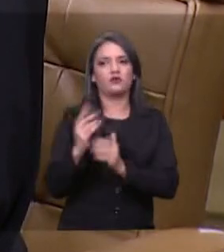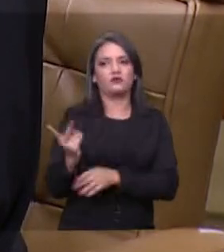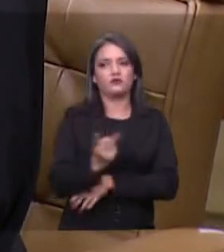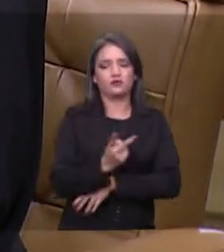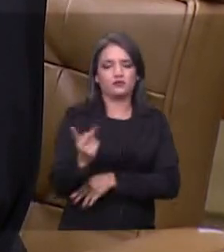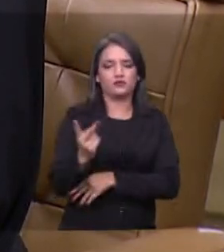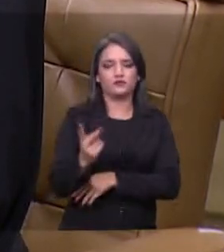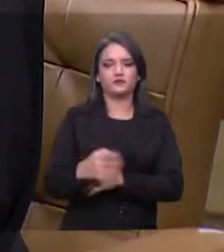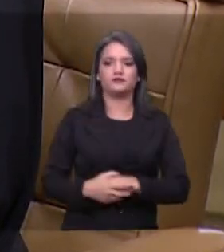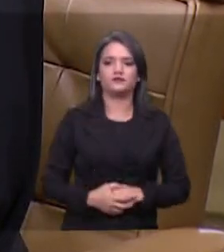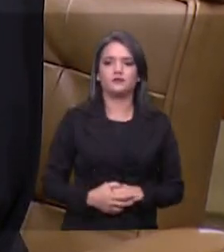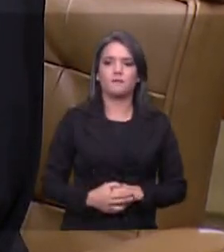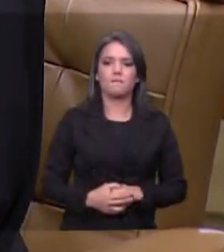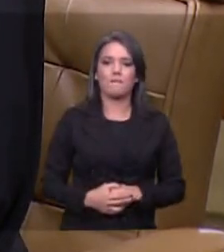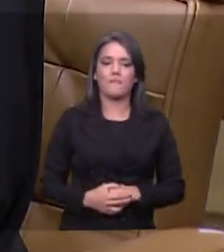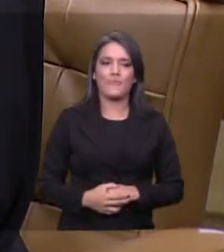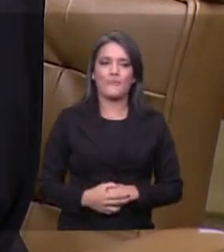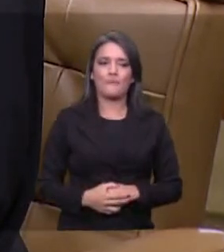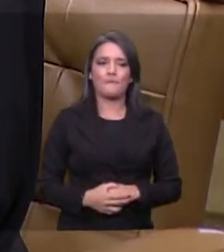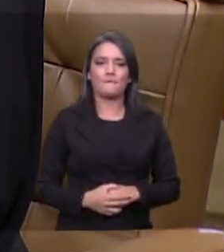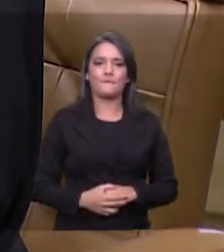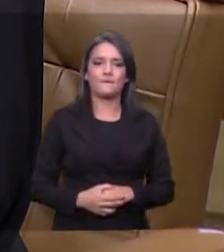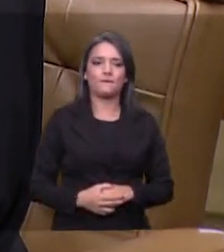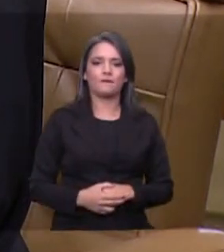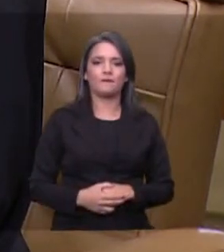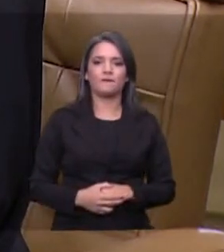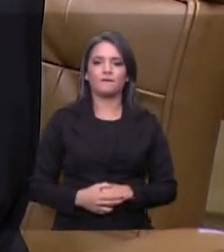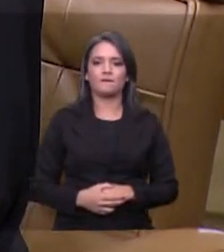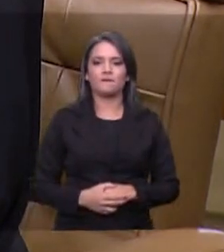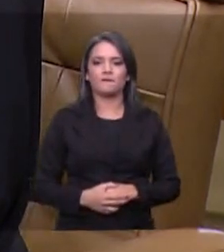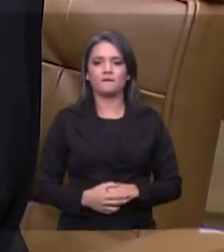ministro relator Luiz Fux.